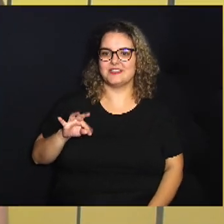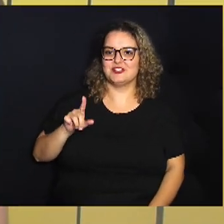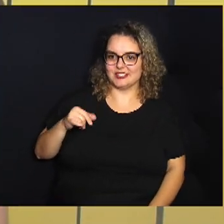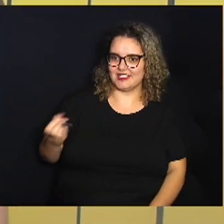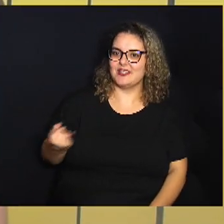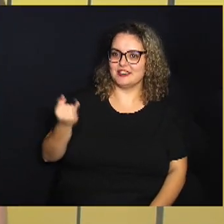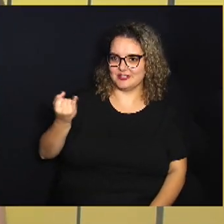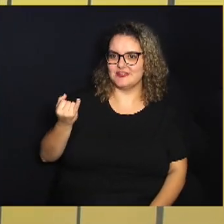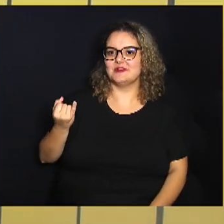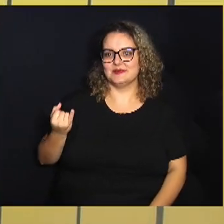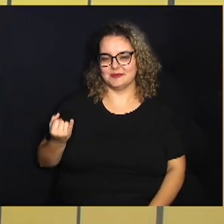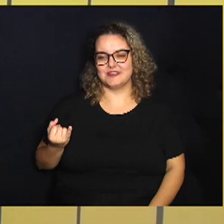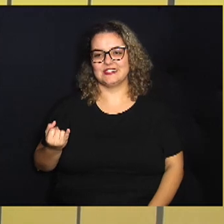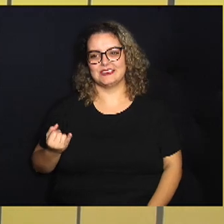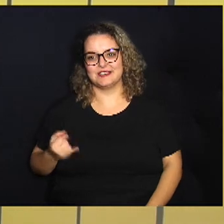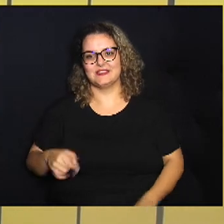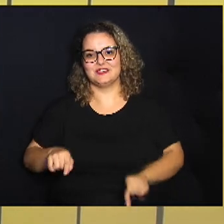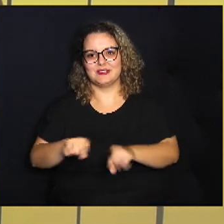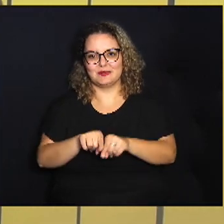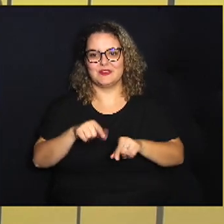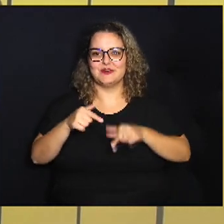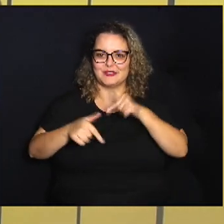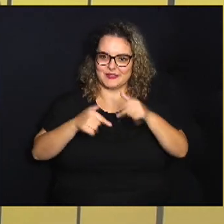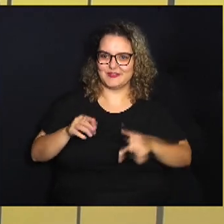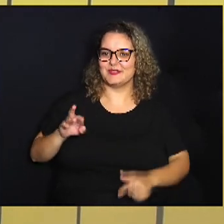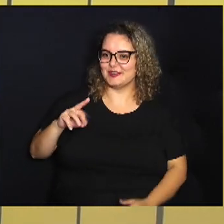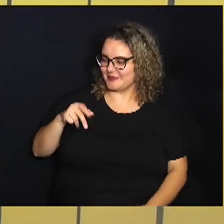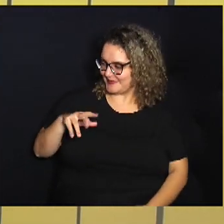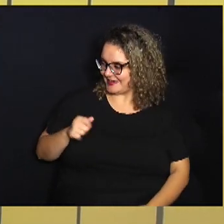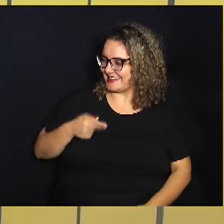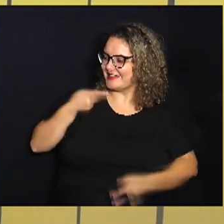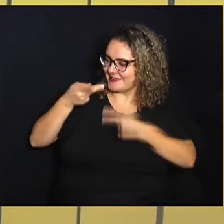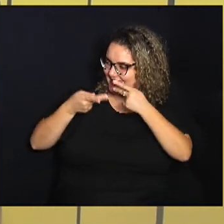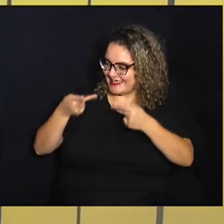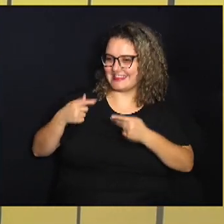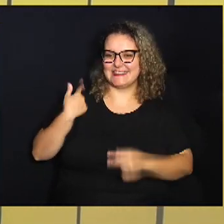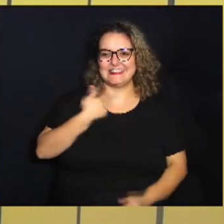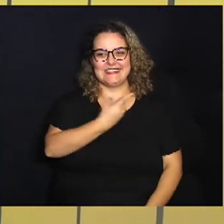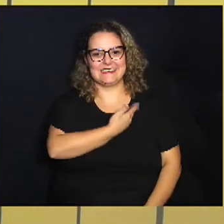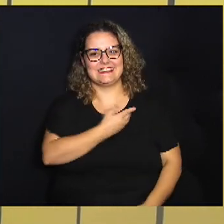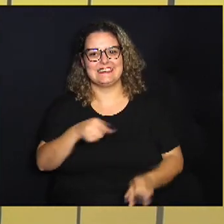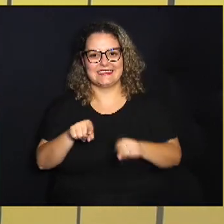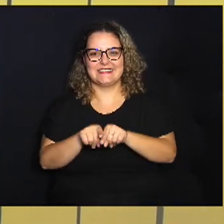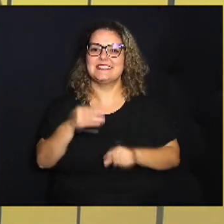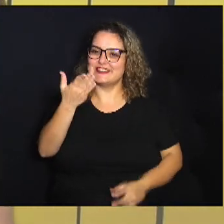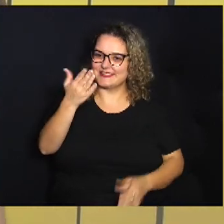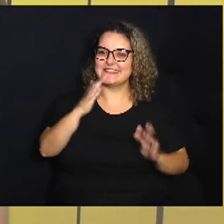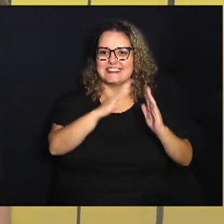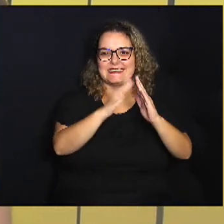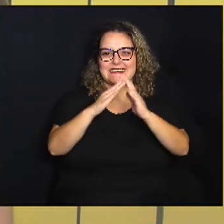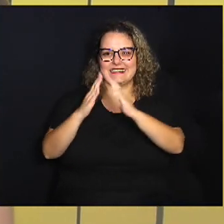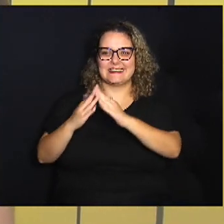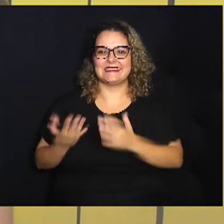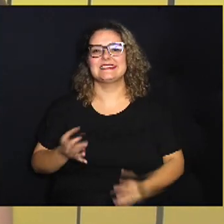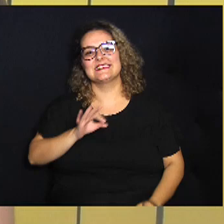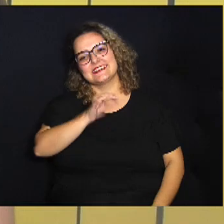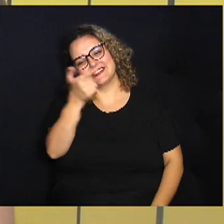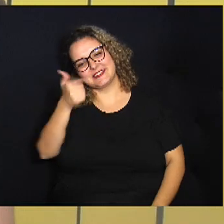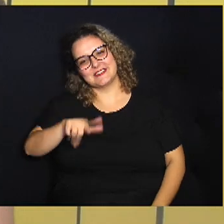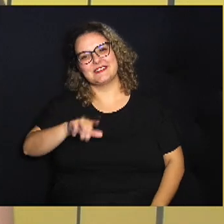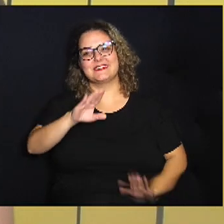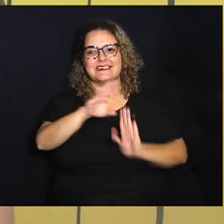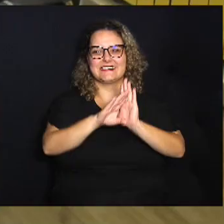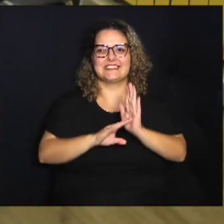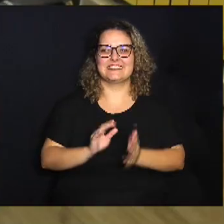importante, biografia, acompanhar o trabalho também da Bruna como comentarista, nossa colega também, e você aí de casa aí para continuar na nossa